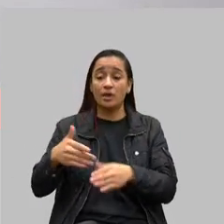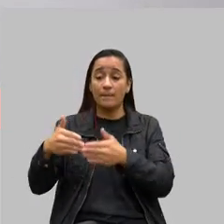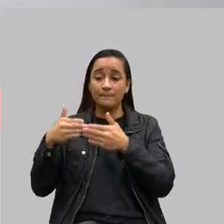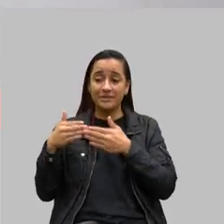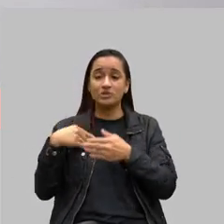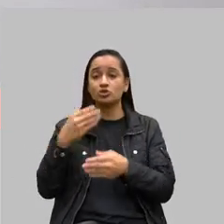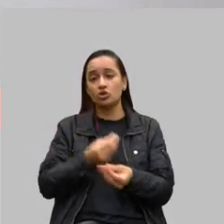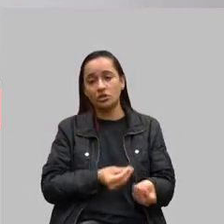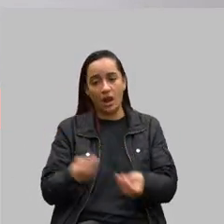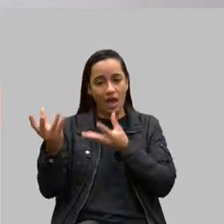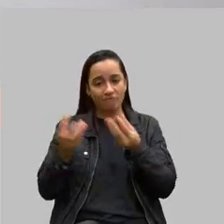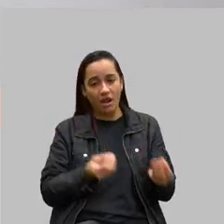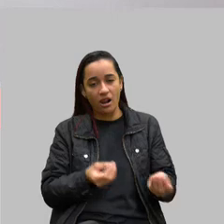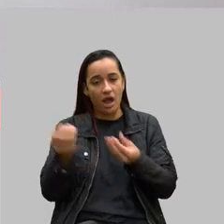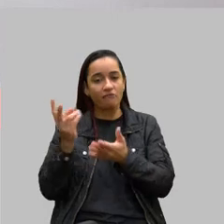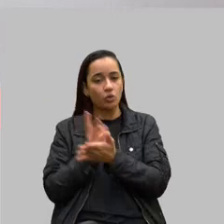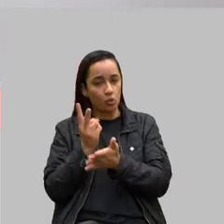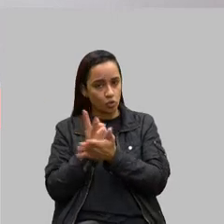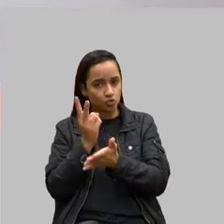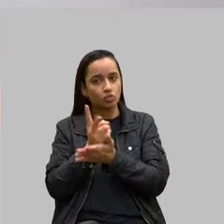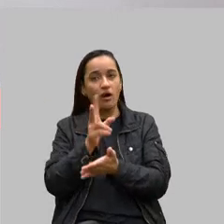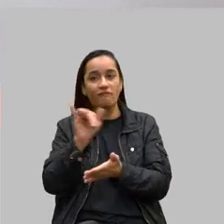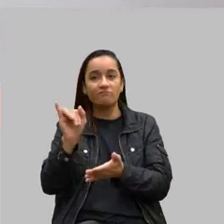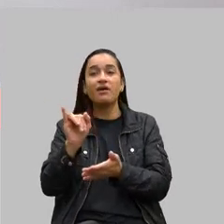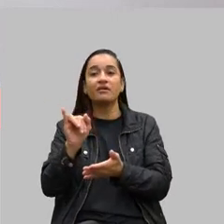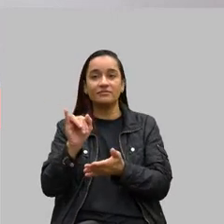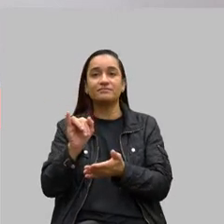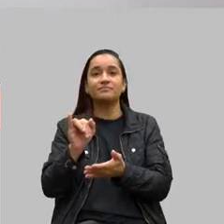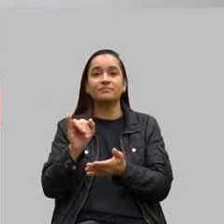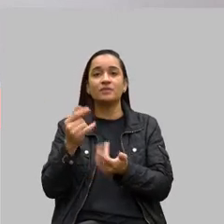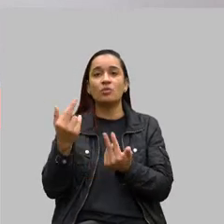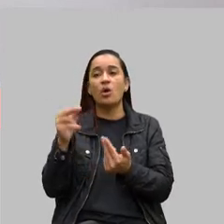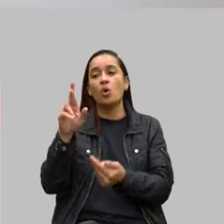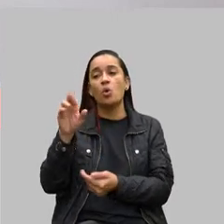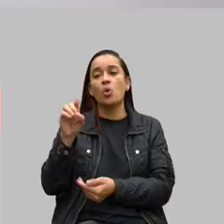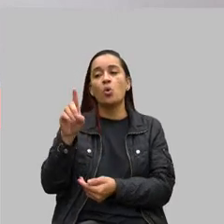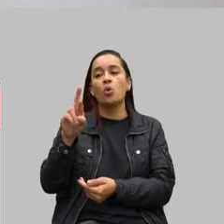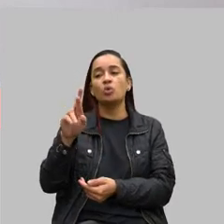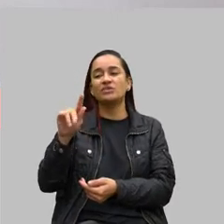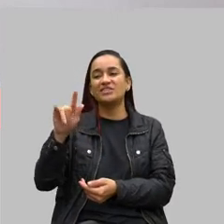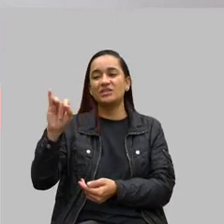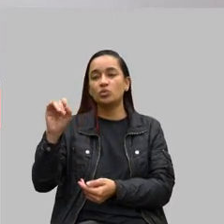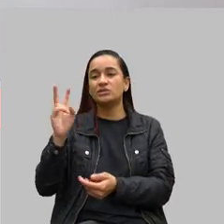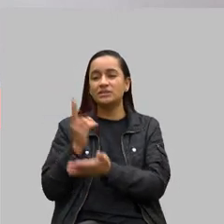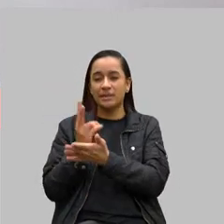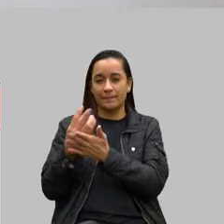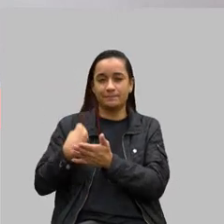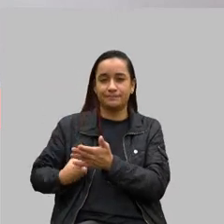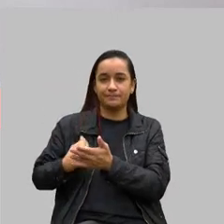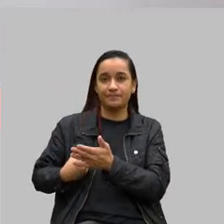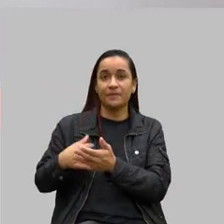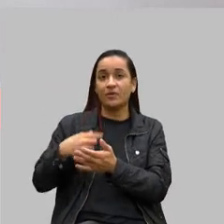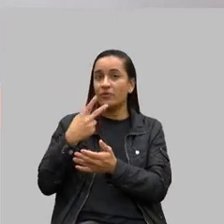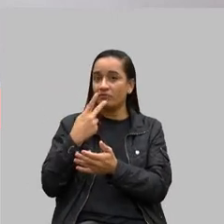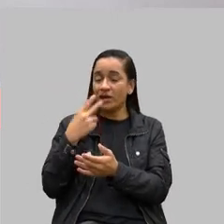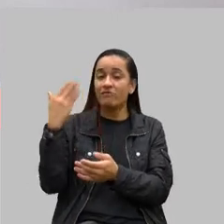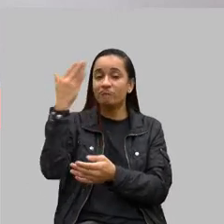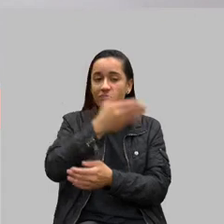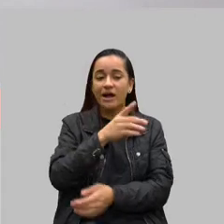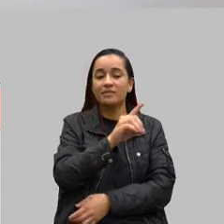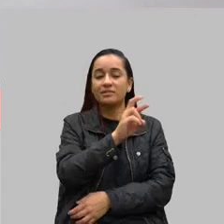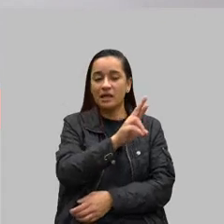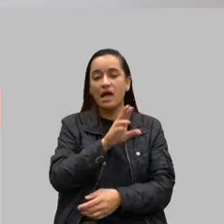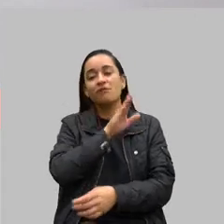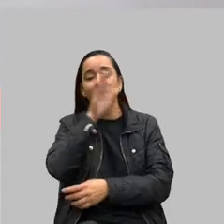frequência eu falo Rodrigo tá sempre presente aqui na Assembleia a gente sempre presente no Dr na seinfra a mesma coisa e nós